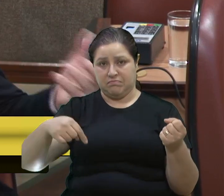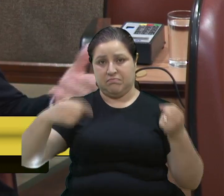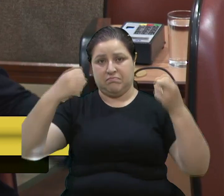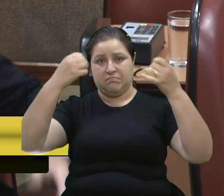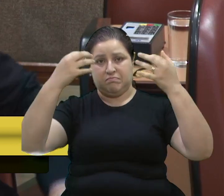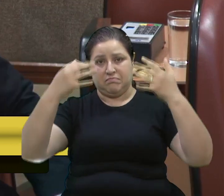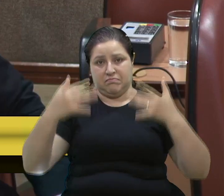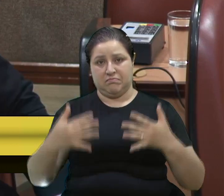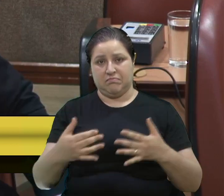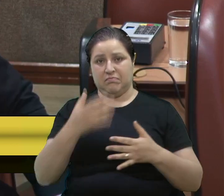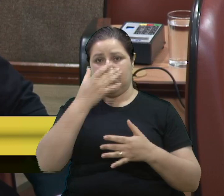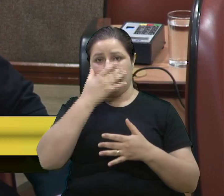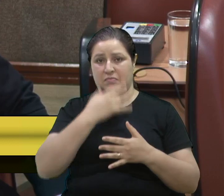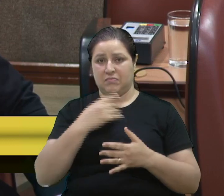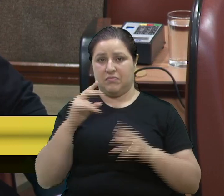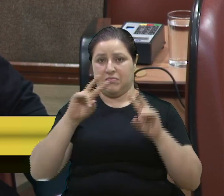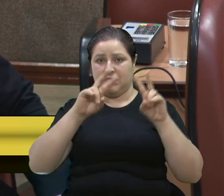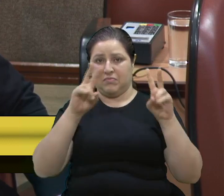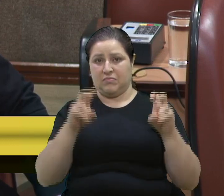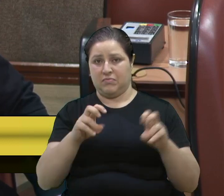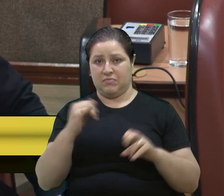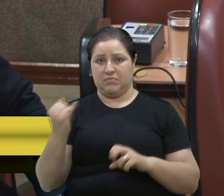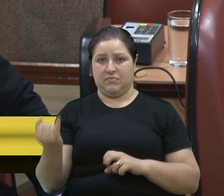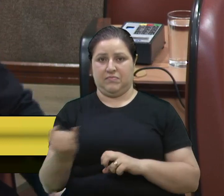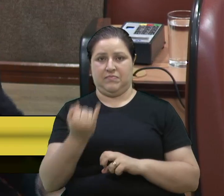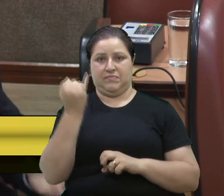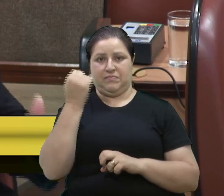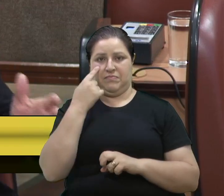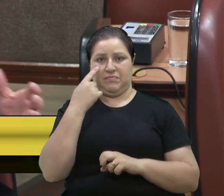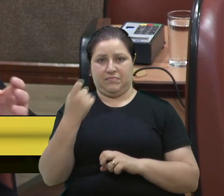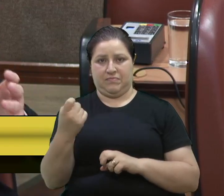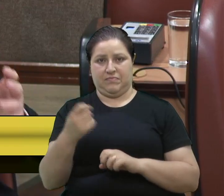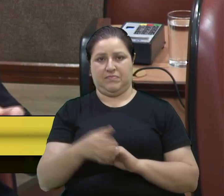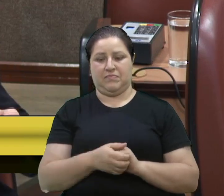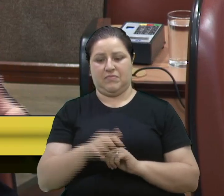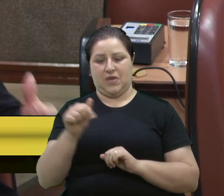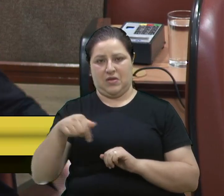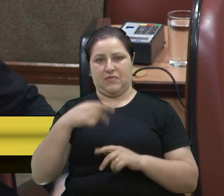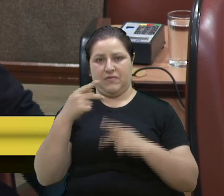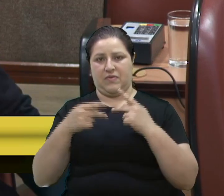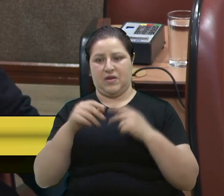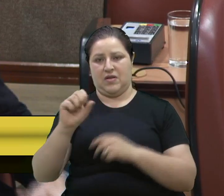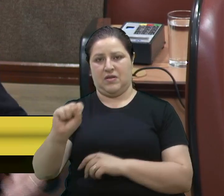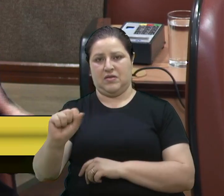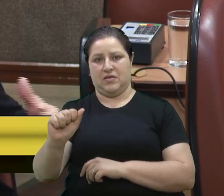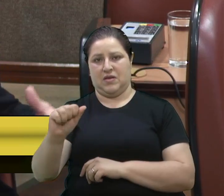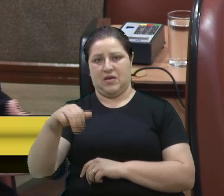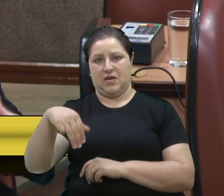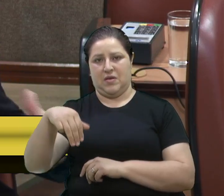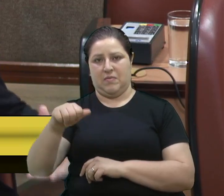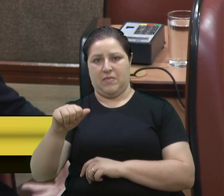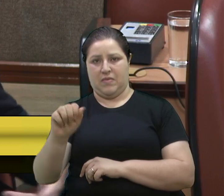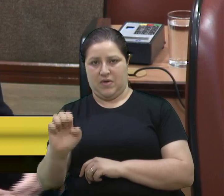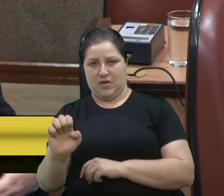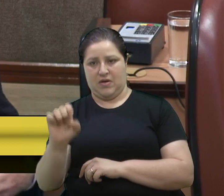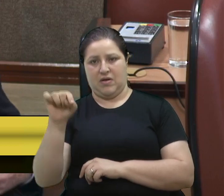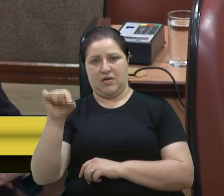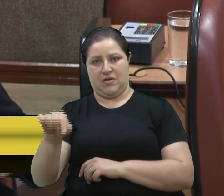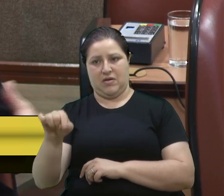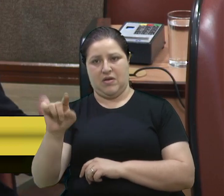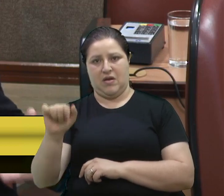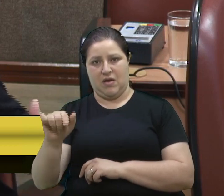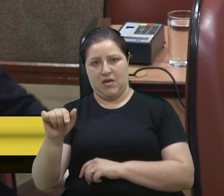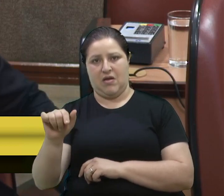Acho que é um assunto interessante e foi dito aqui, o SAMAI, todos nós sabemos que o corpo,